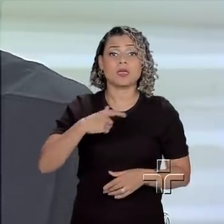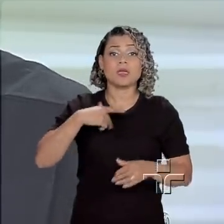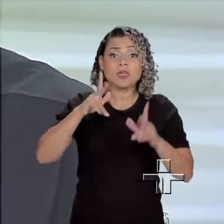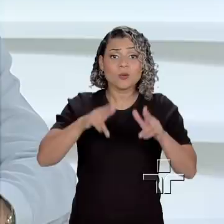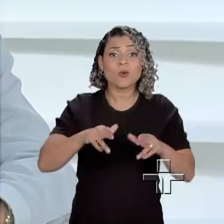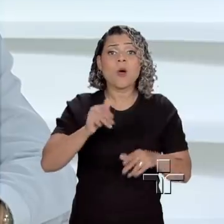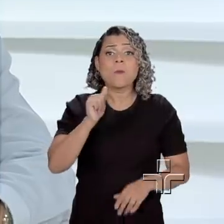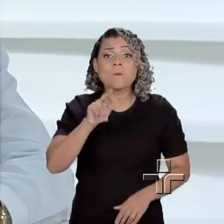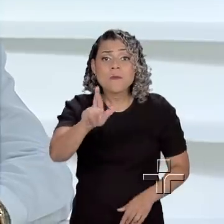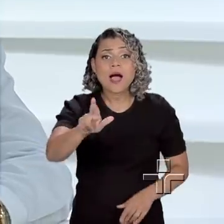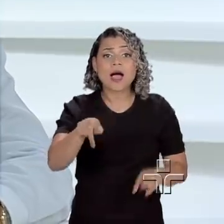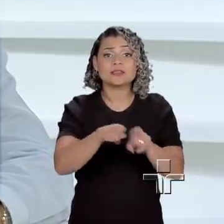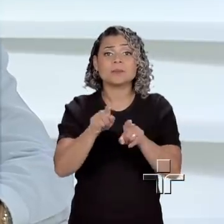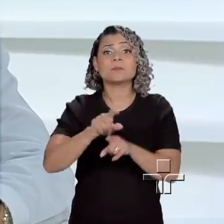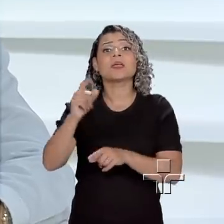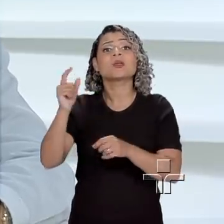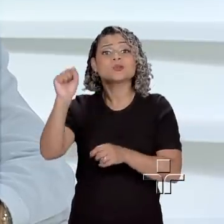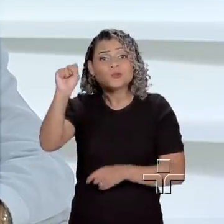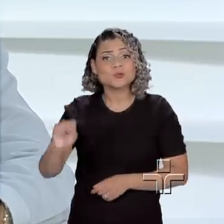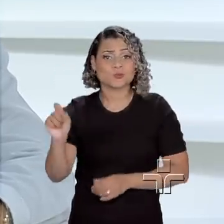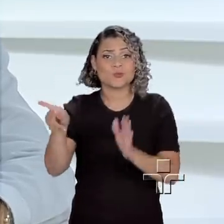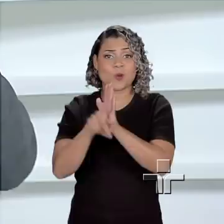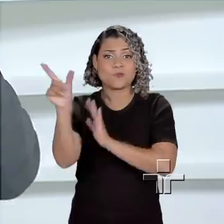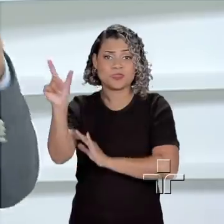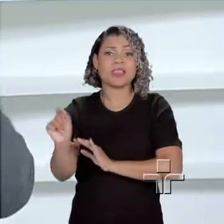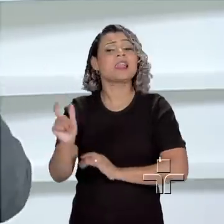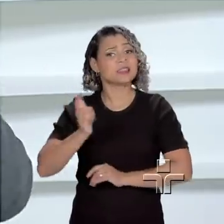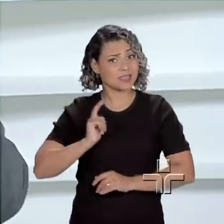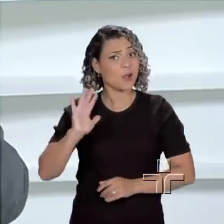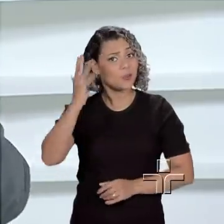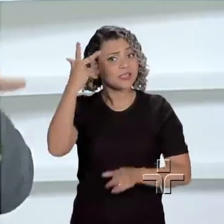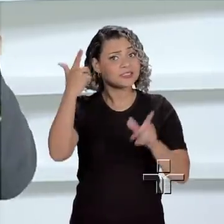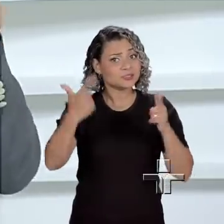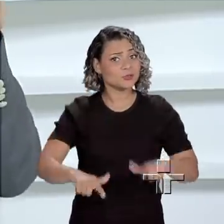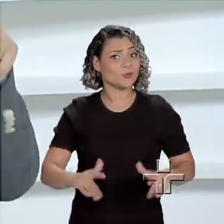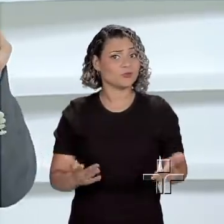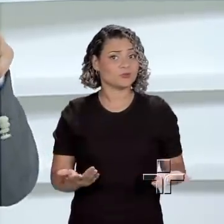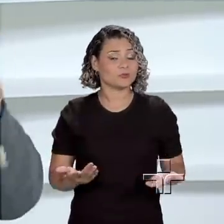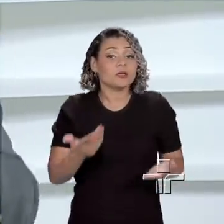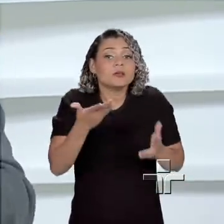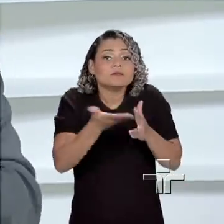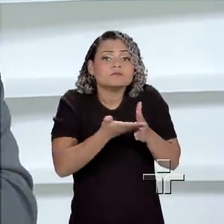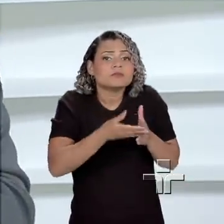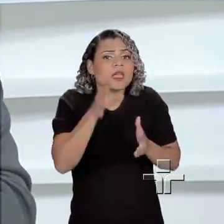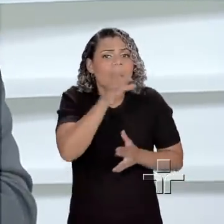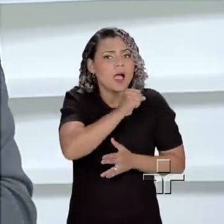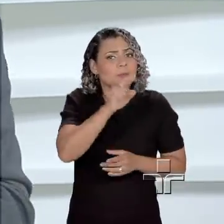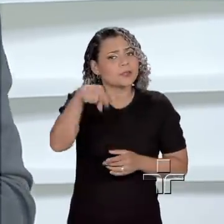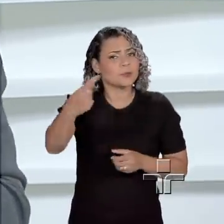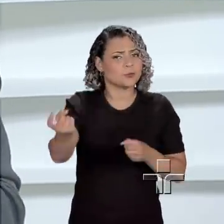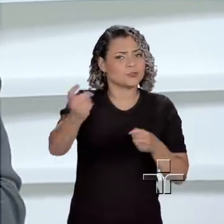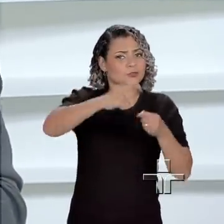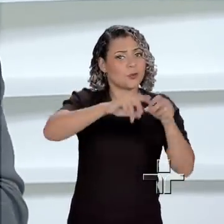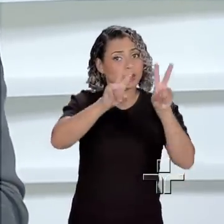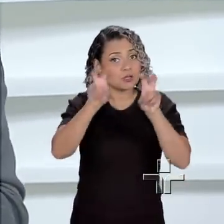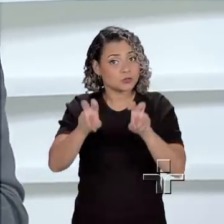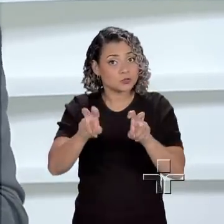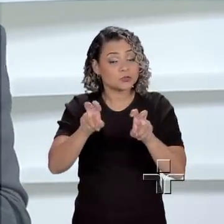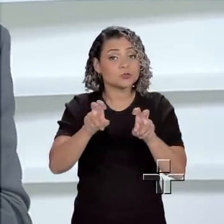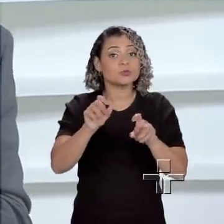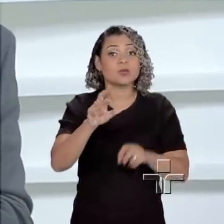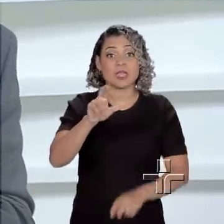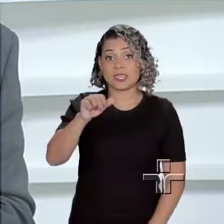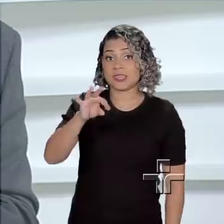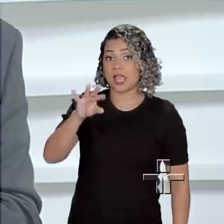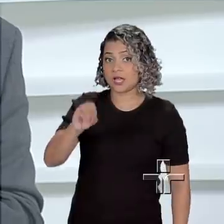bar lá do sul da Itália. Sim. A gente vai ter que fazer um intervalo, a gente volta ao assunto. O Renato e o Jorge têm